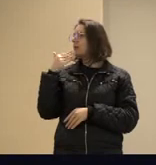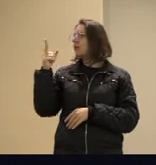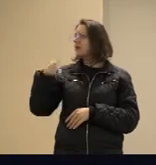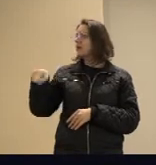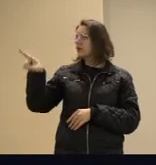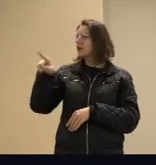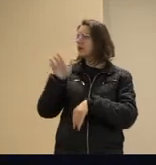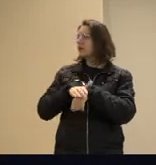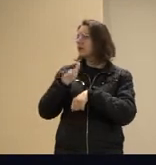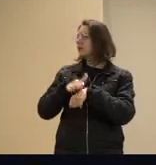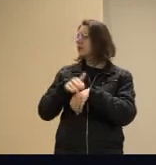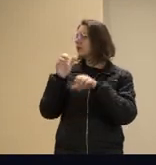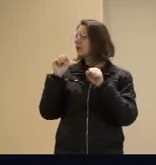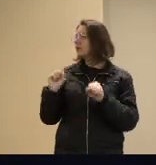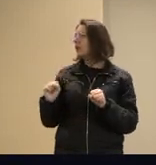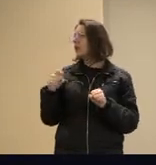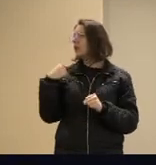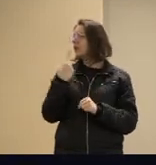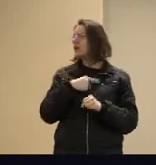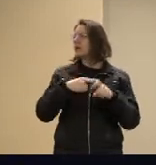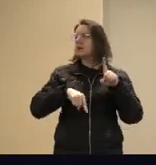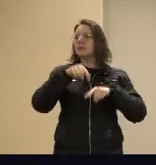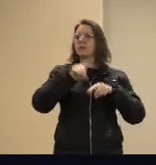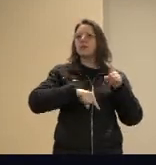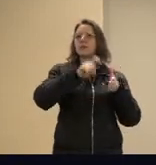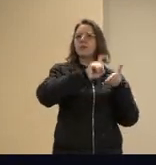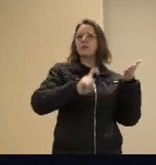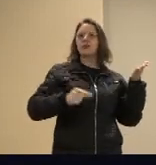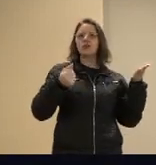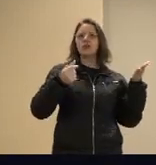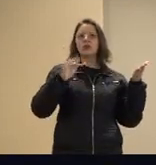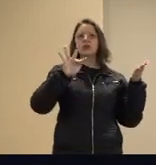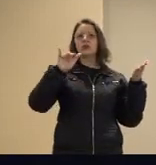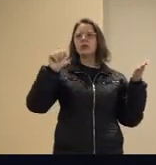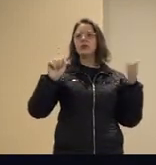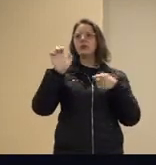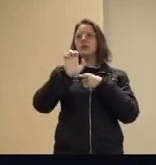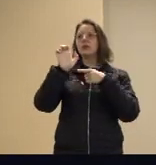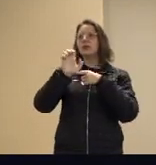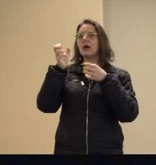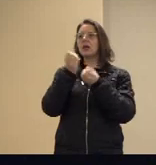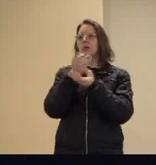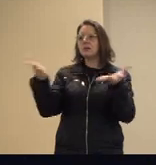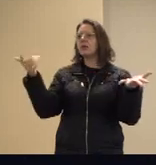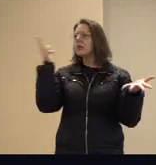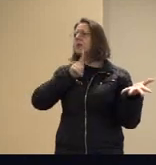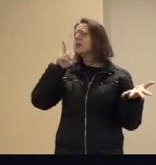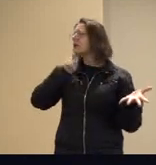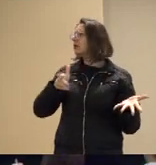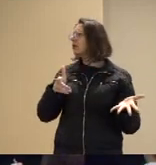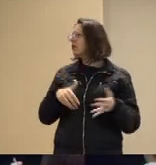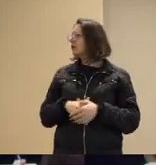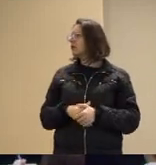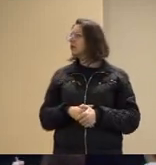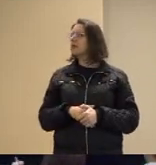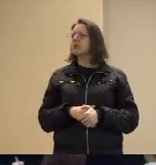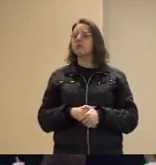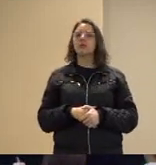também... podemos fazer a impressão com o recurso do FIA para o Estado para que chegue a todos os municípios.